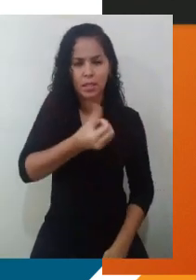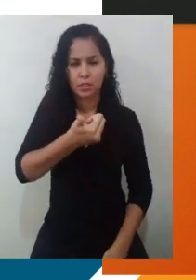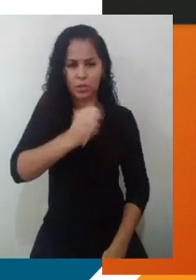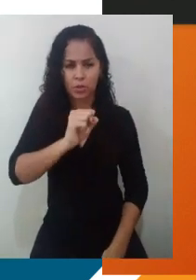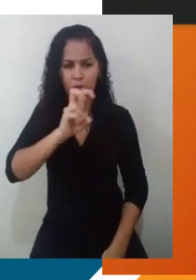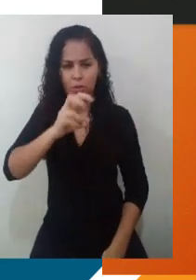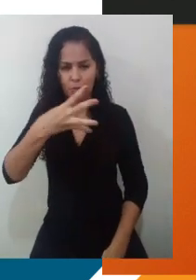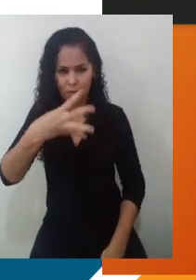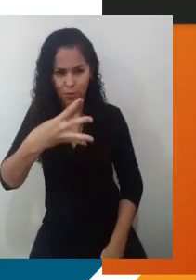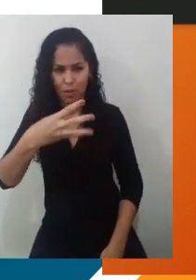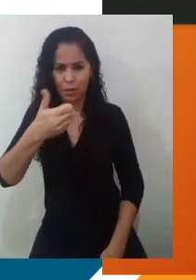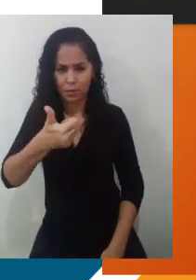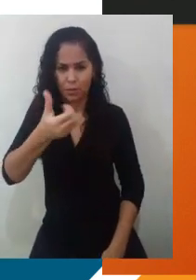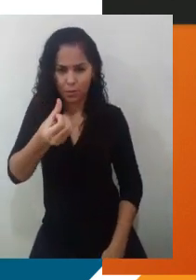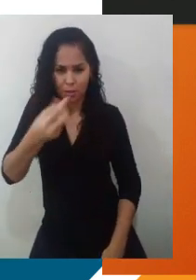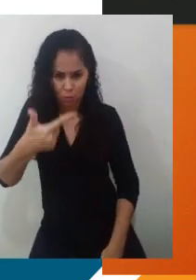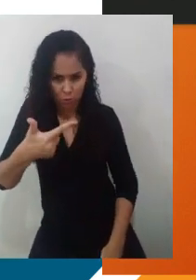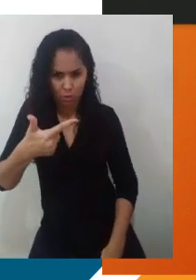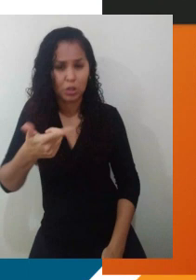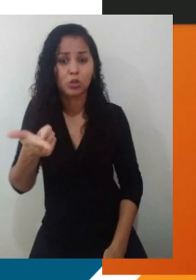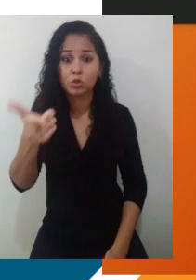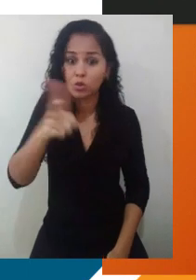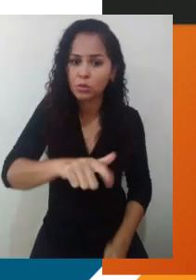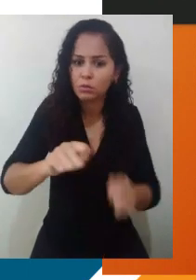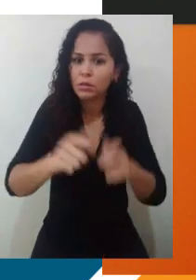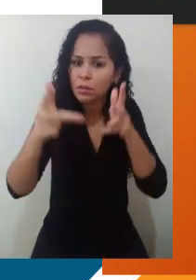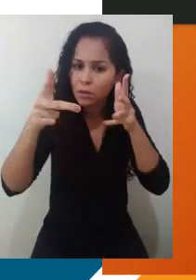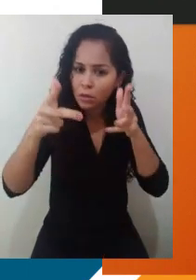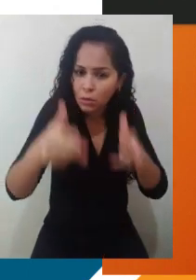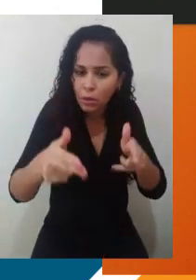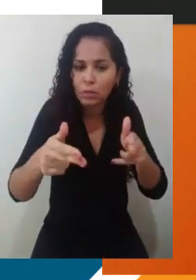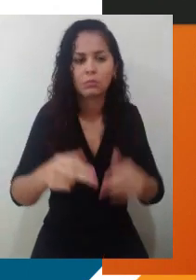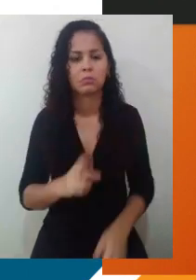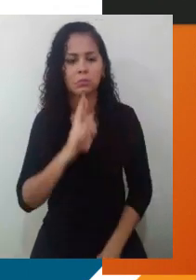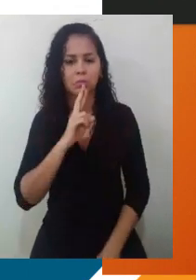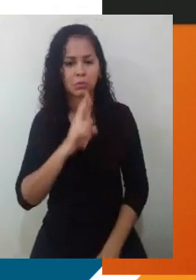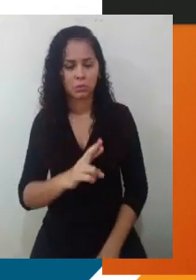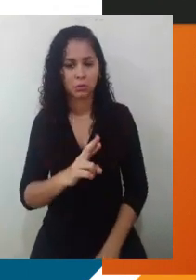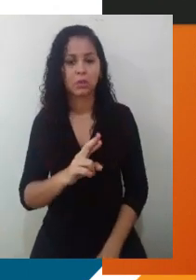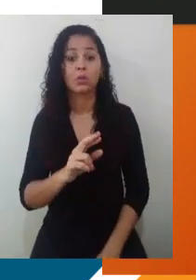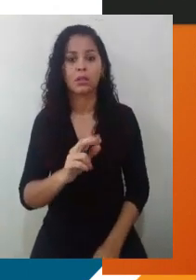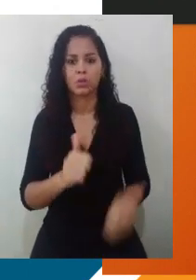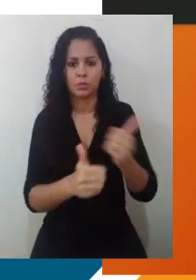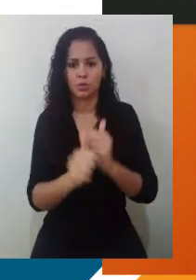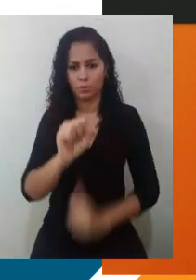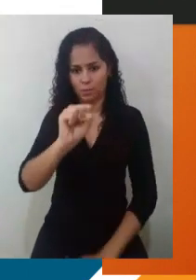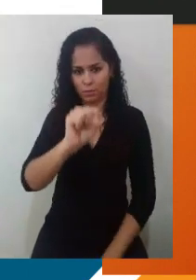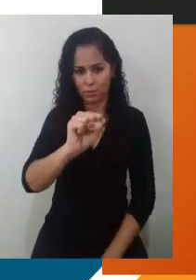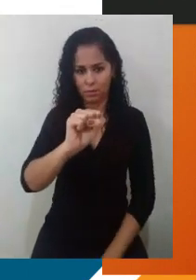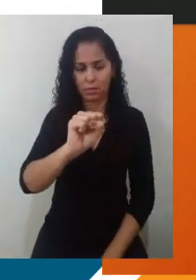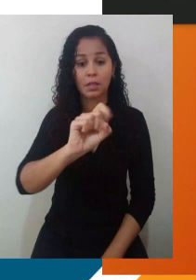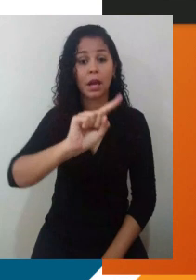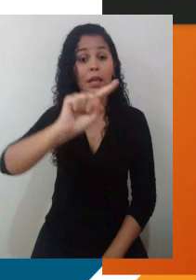mais 162. E vamos repetir todos os procedimentos. Primeiro eu vou chamar o resultado que a gente quer obter de